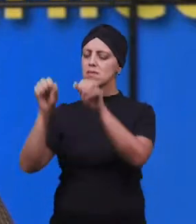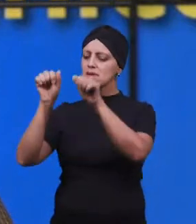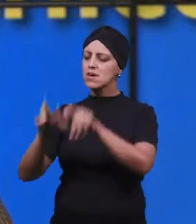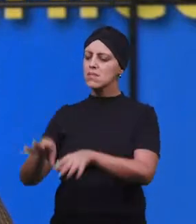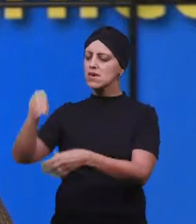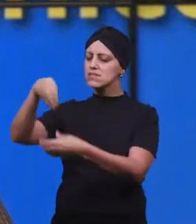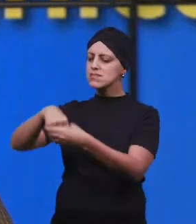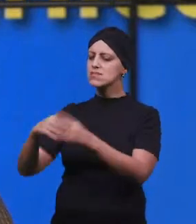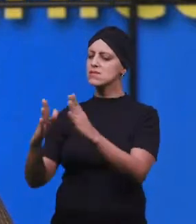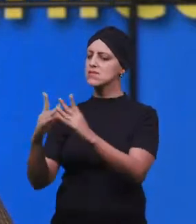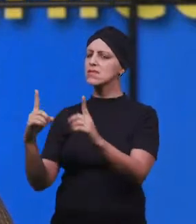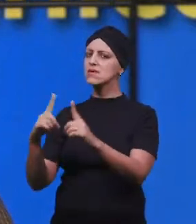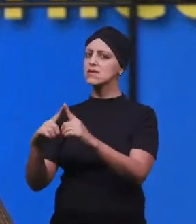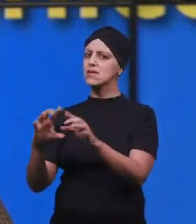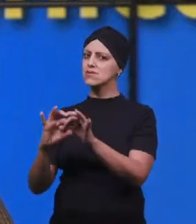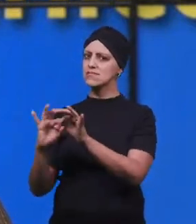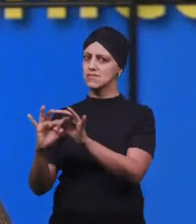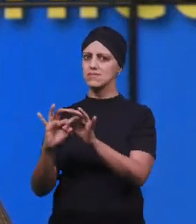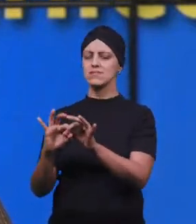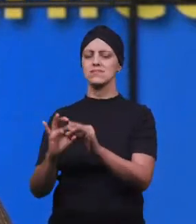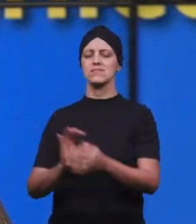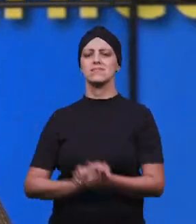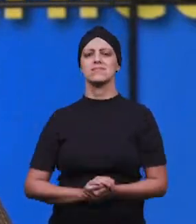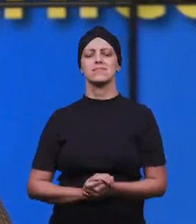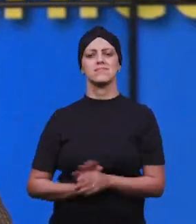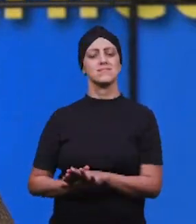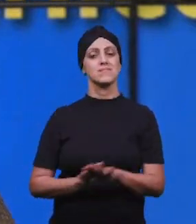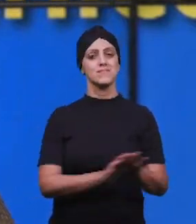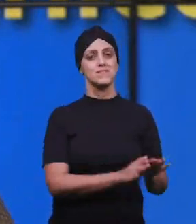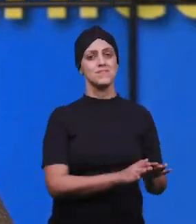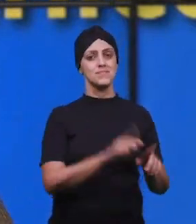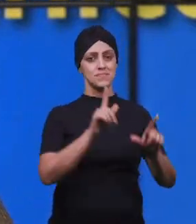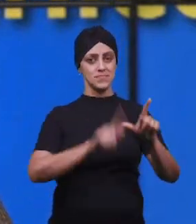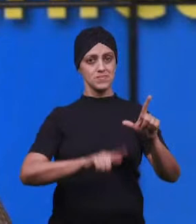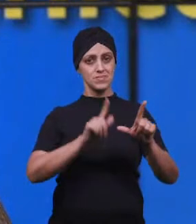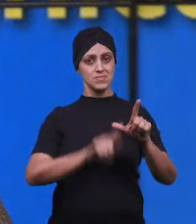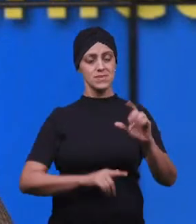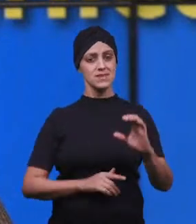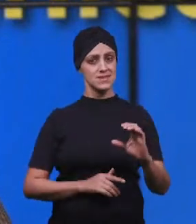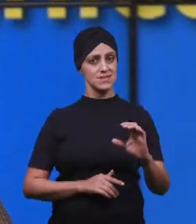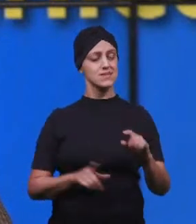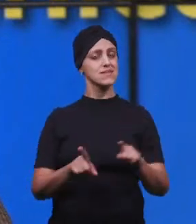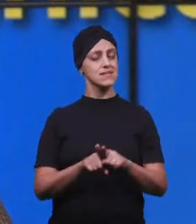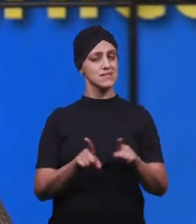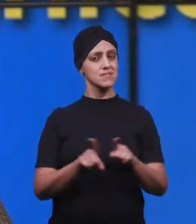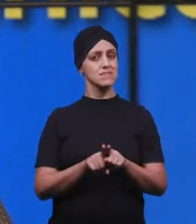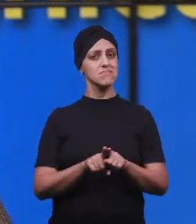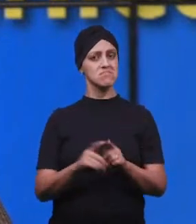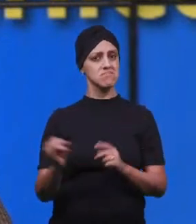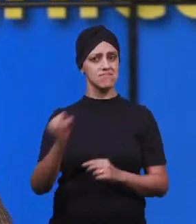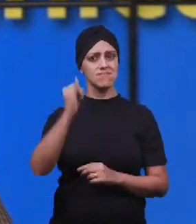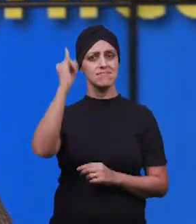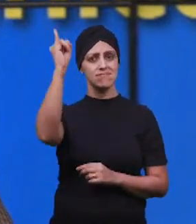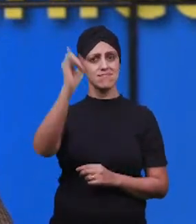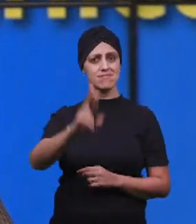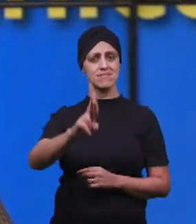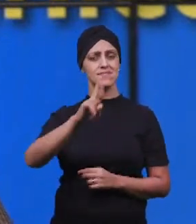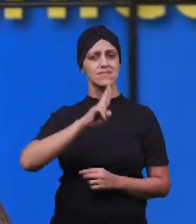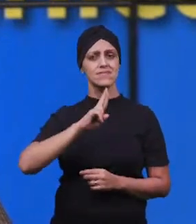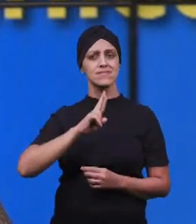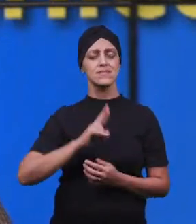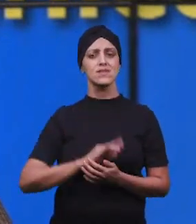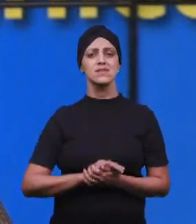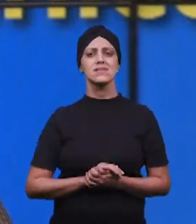e a bênção do corpo de Cristo, né? Muito bem colocado. Vamos lá então, a letra C também foi muito importante, a questão